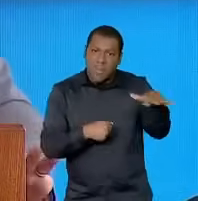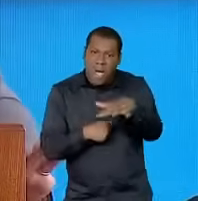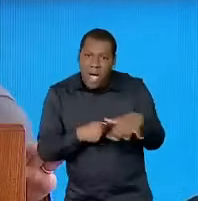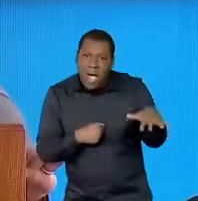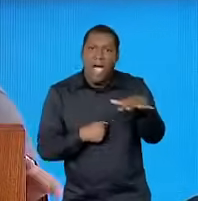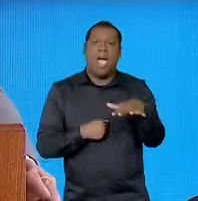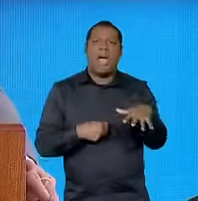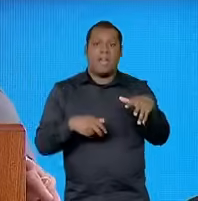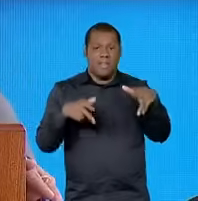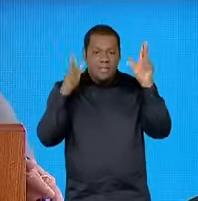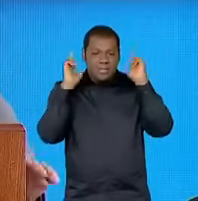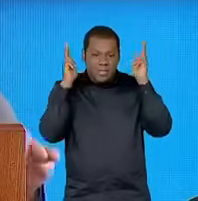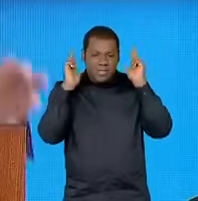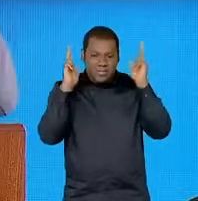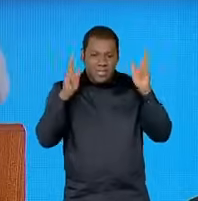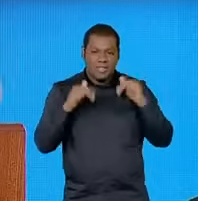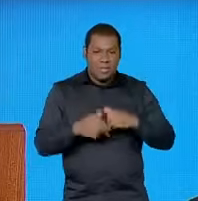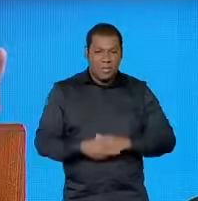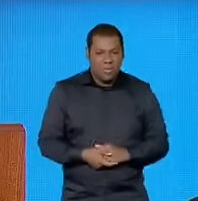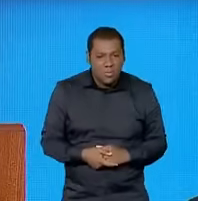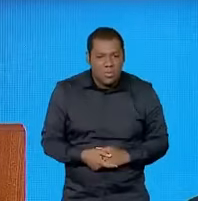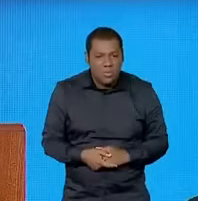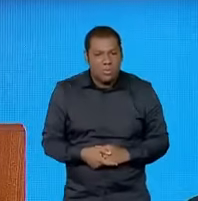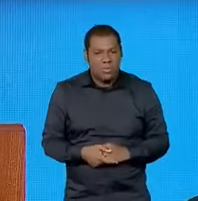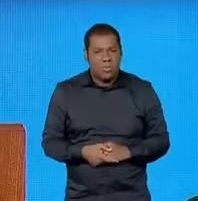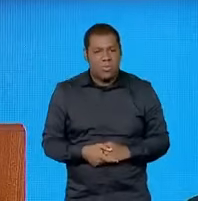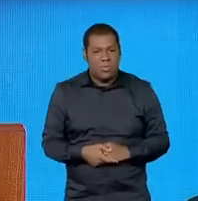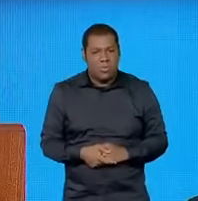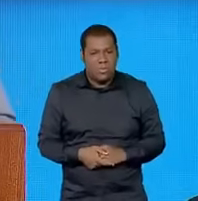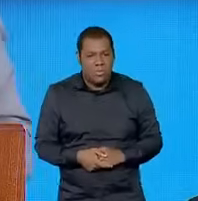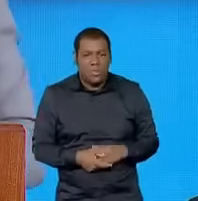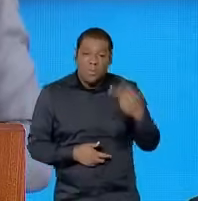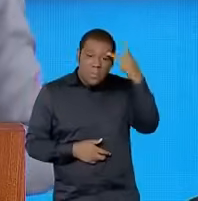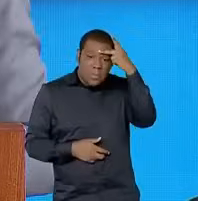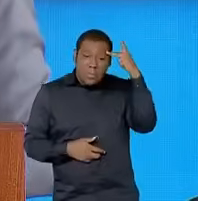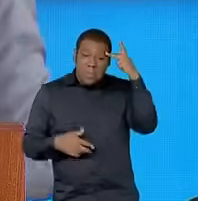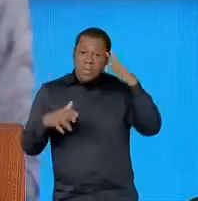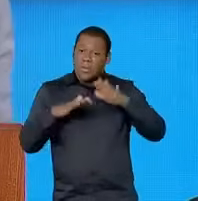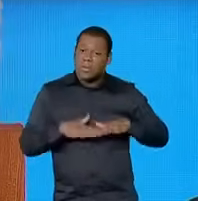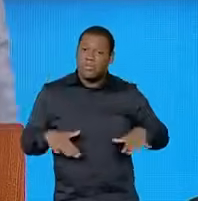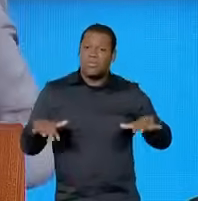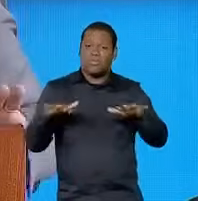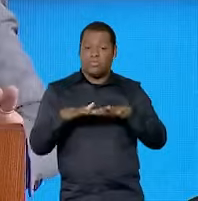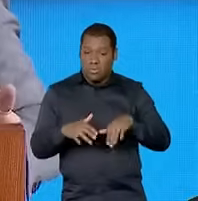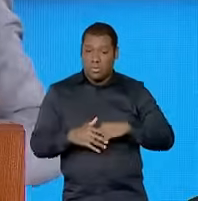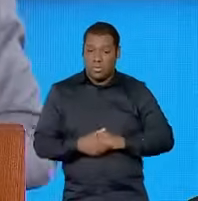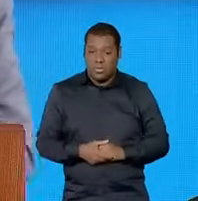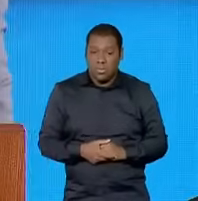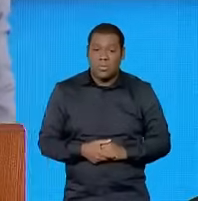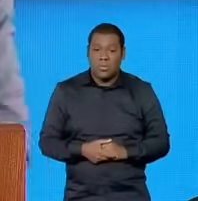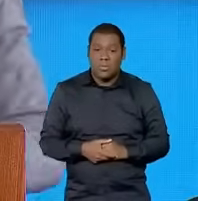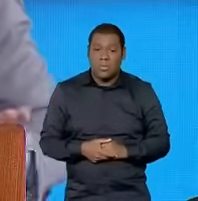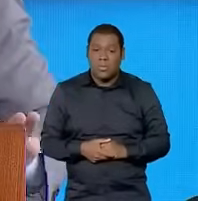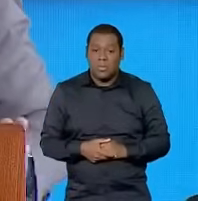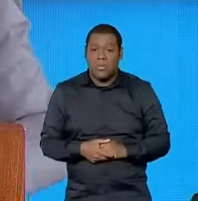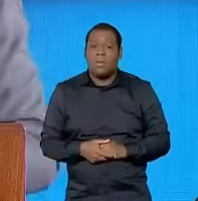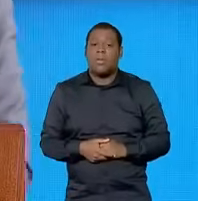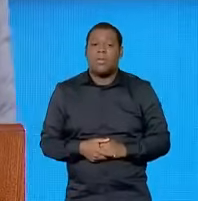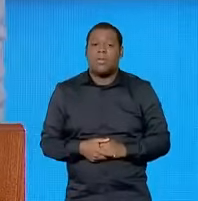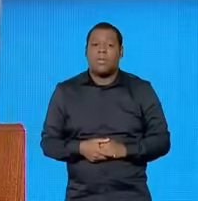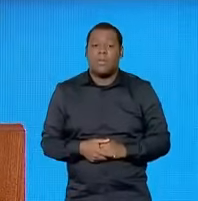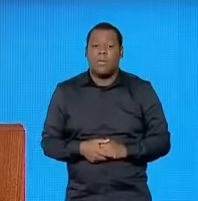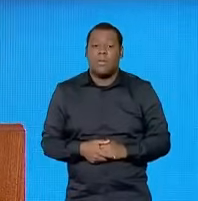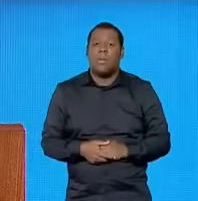faça uma varandinha. Todo mundo Em algum momento da sua convivência